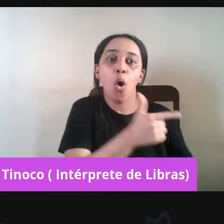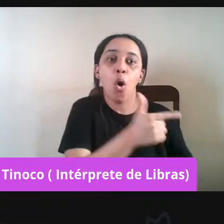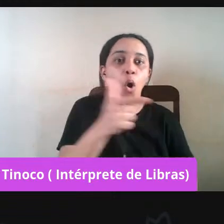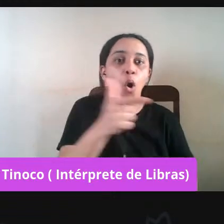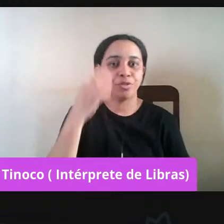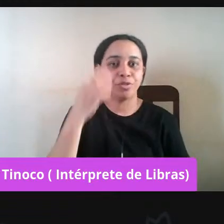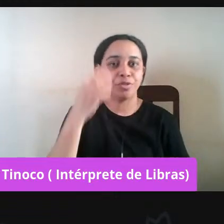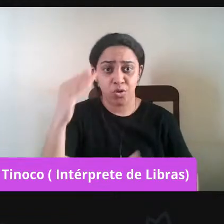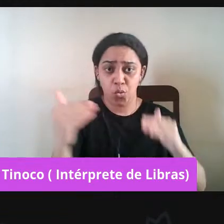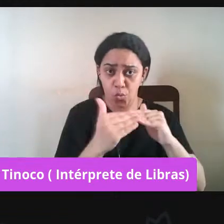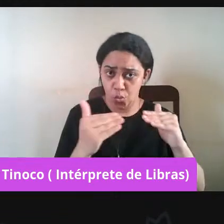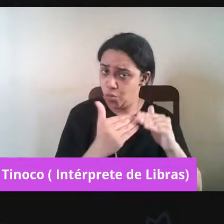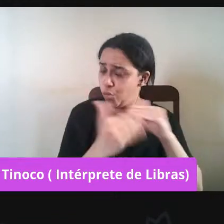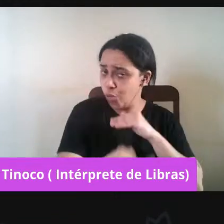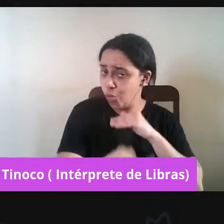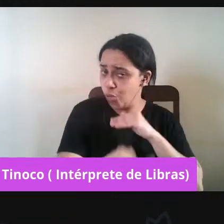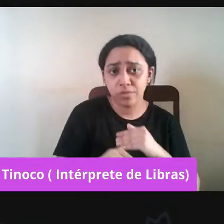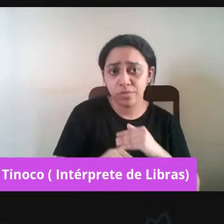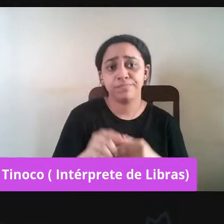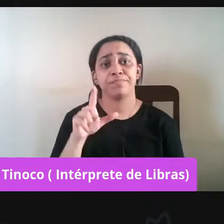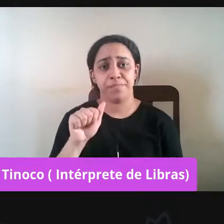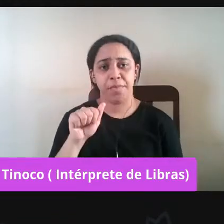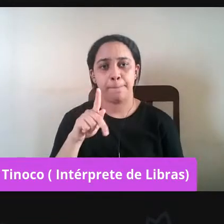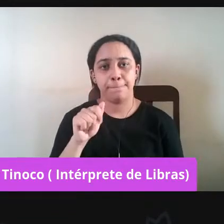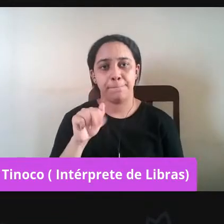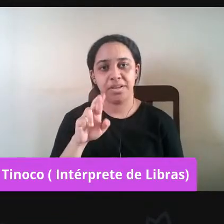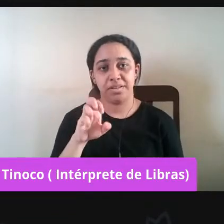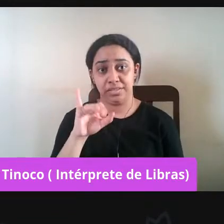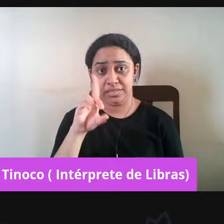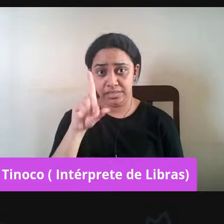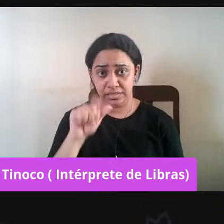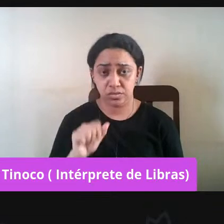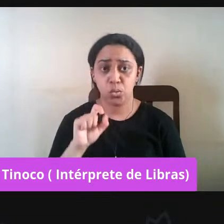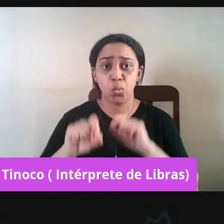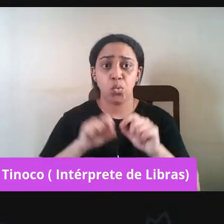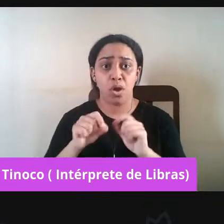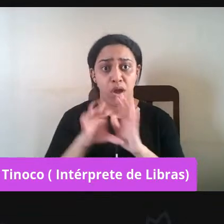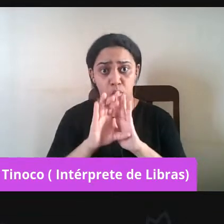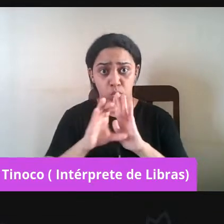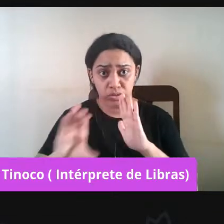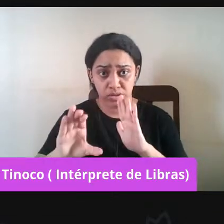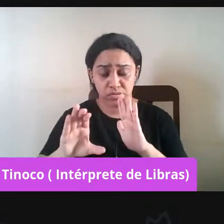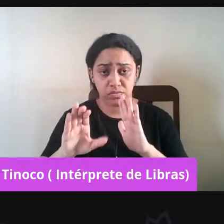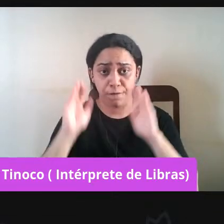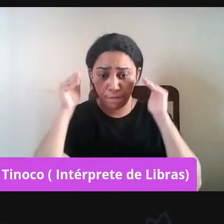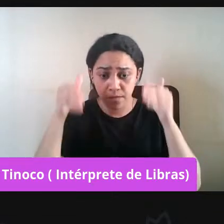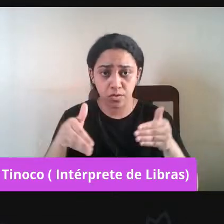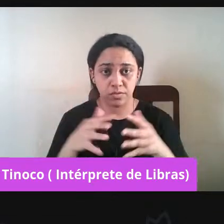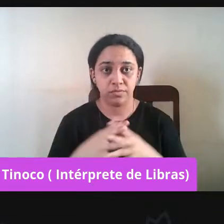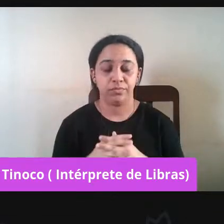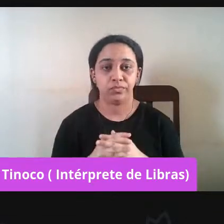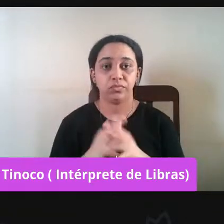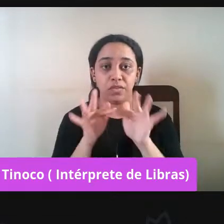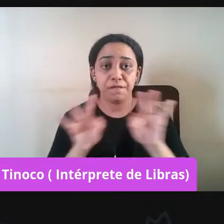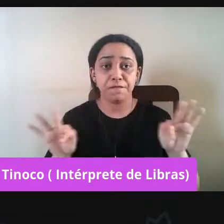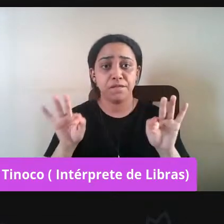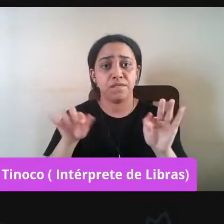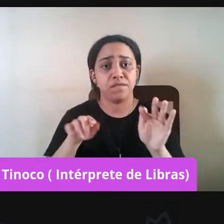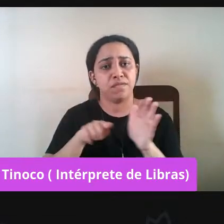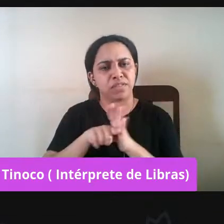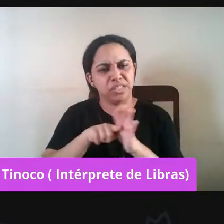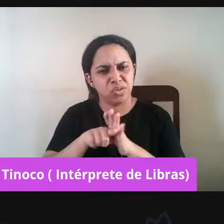Aparecida Barbosa, ao estabelecer a configuração conceitual da fraseologia, reforça o